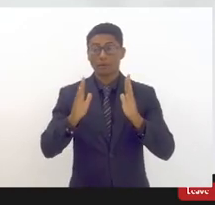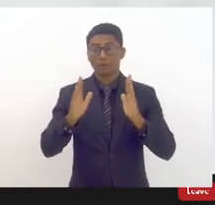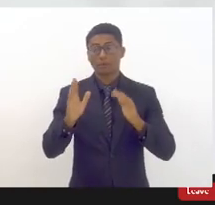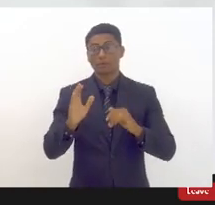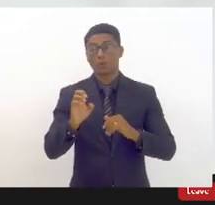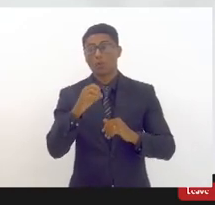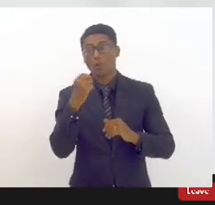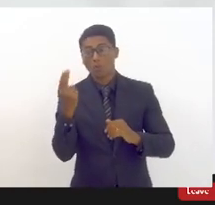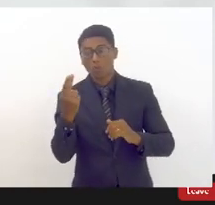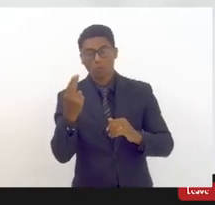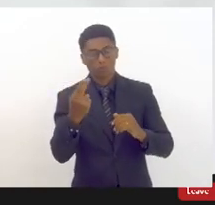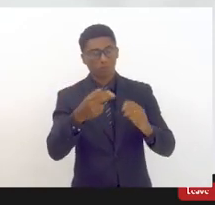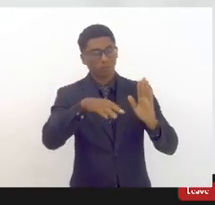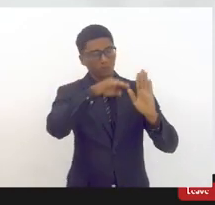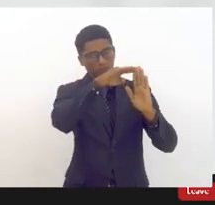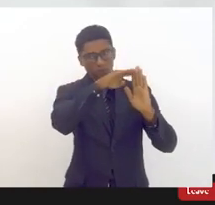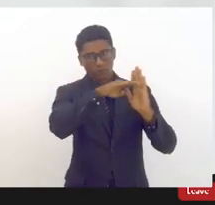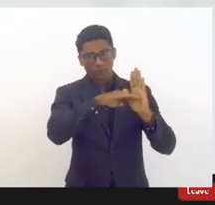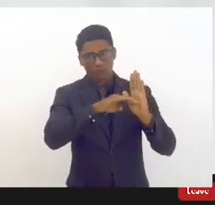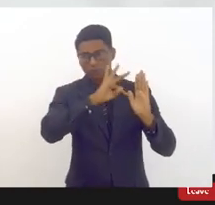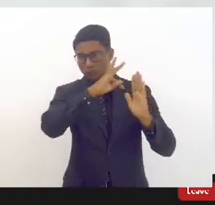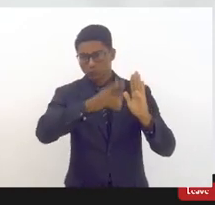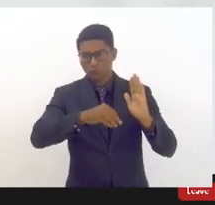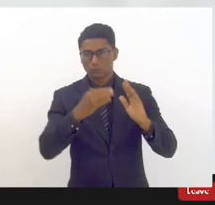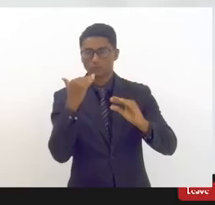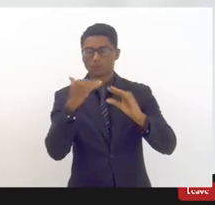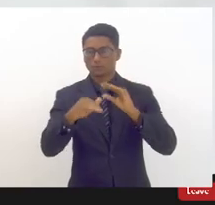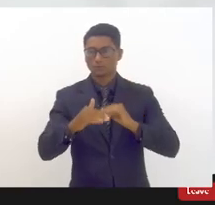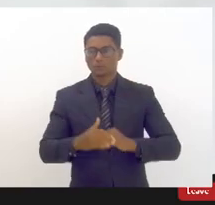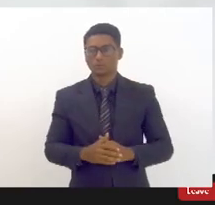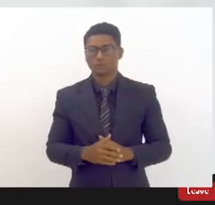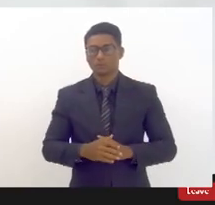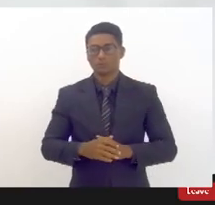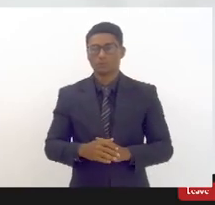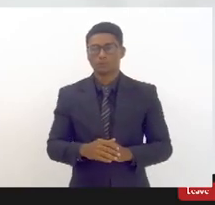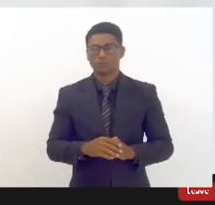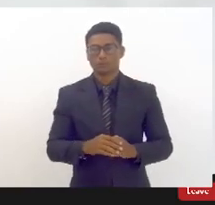disponibilizaria o cronograma tão logo fosse possível fazê-lo.